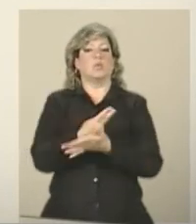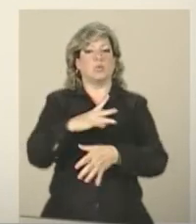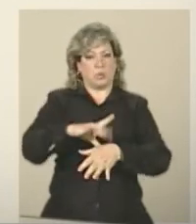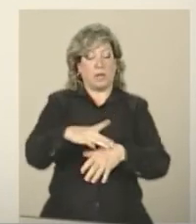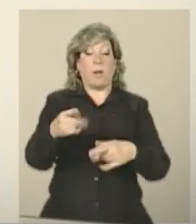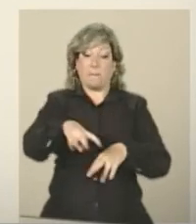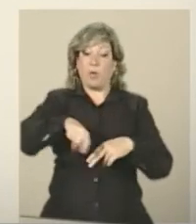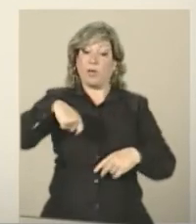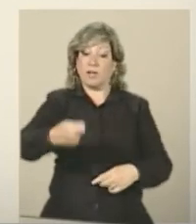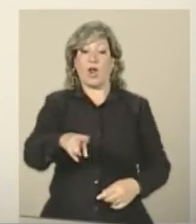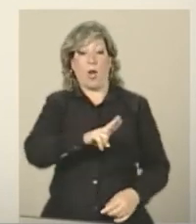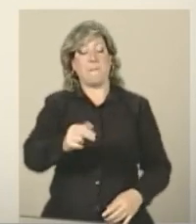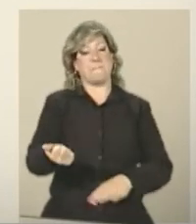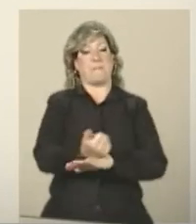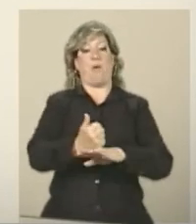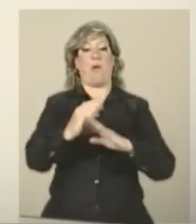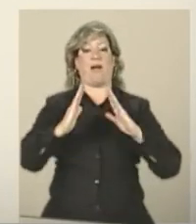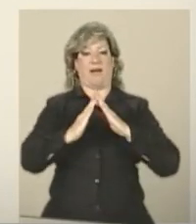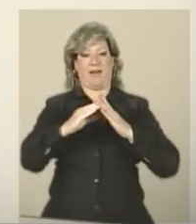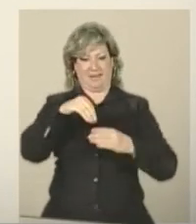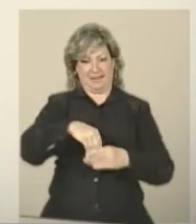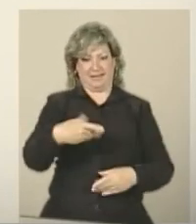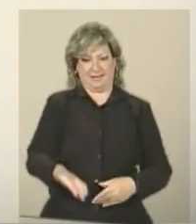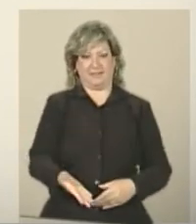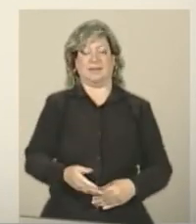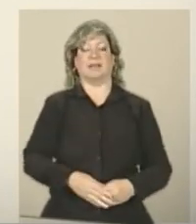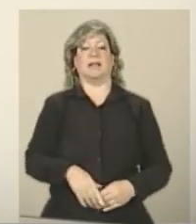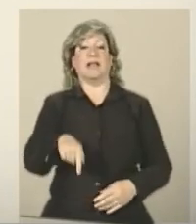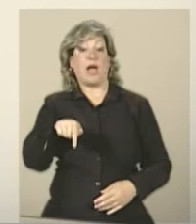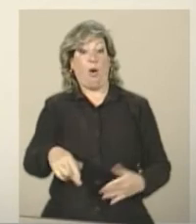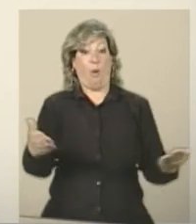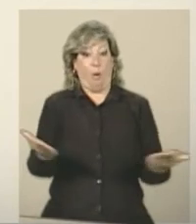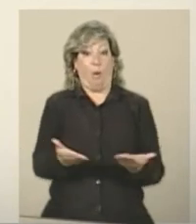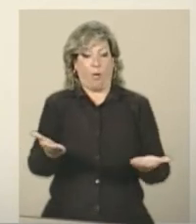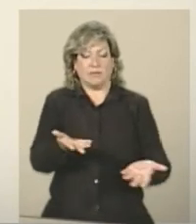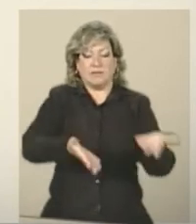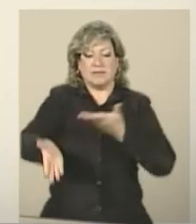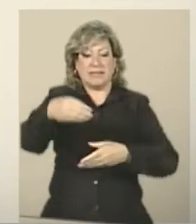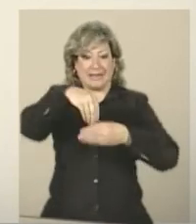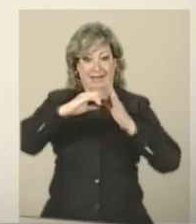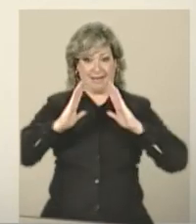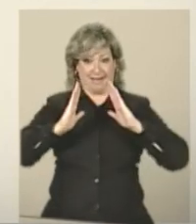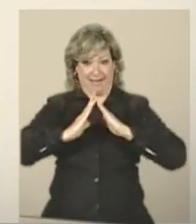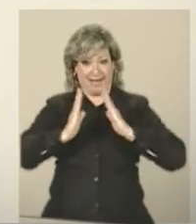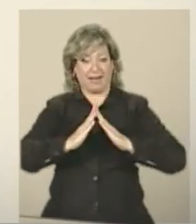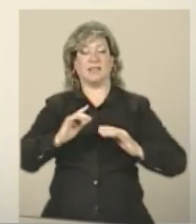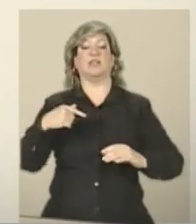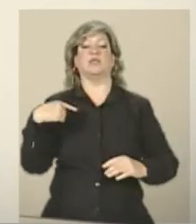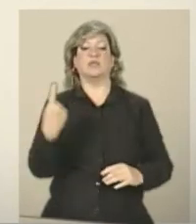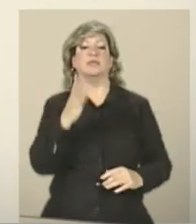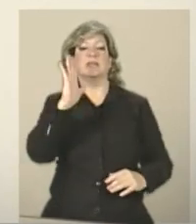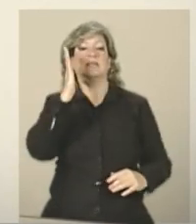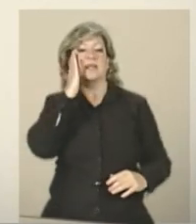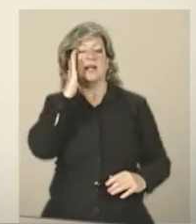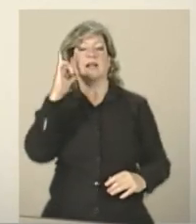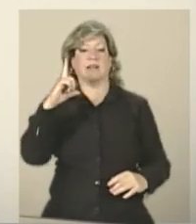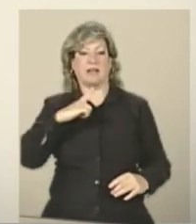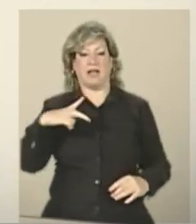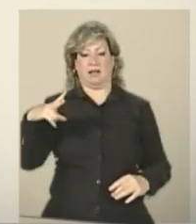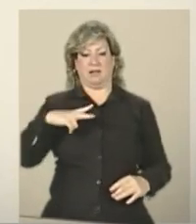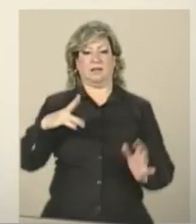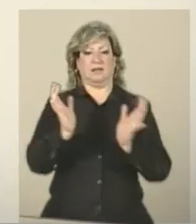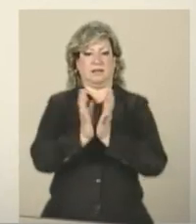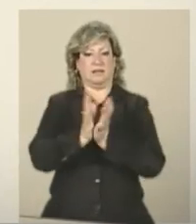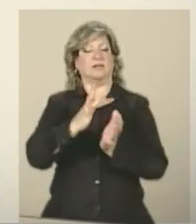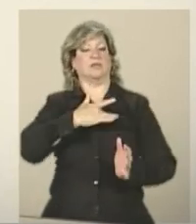isso ele chama melhor em casa hoje o atendimento domiciliar já é adotado Como você sabe na rede